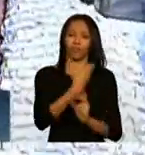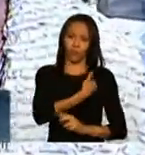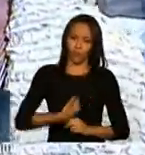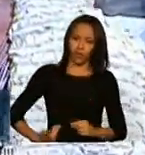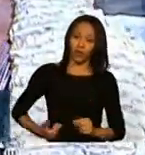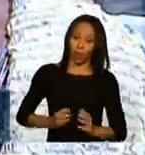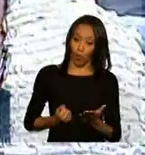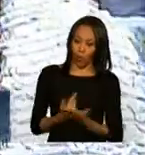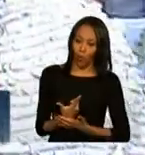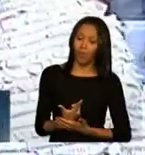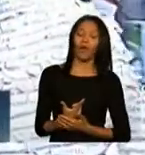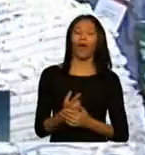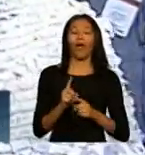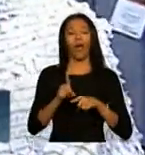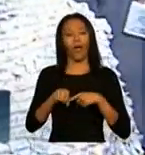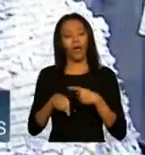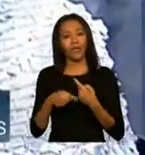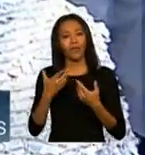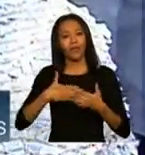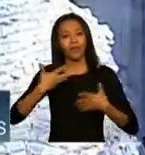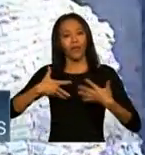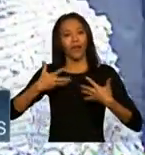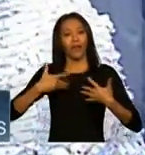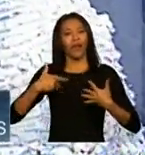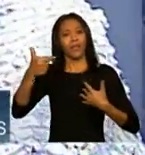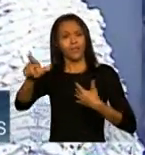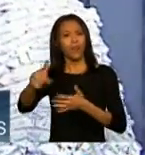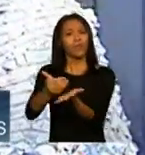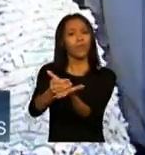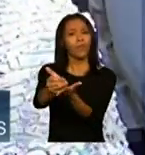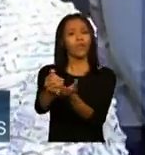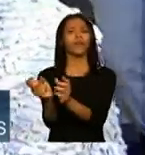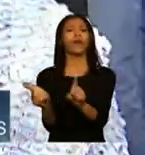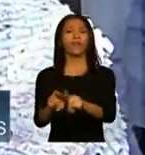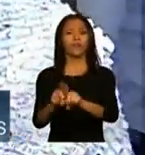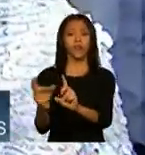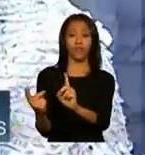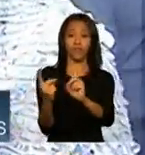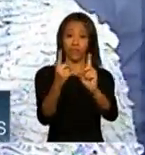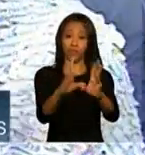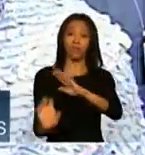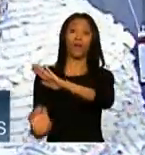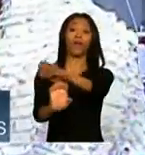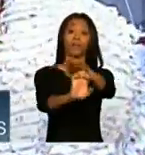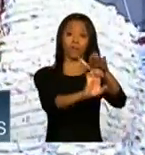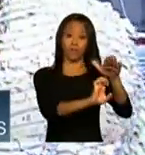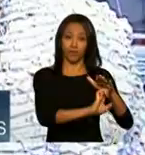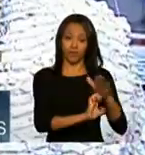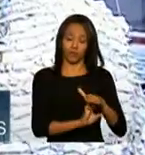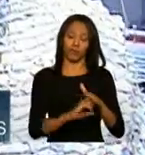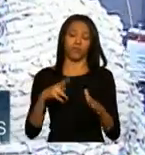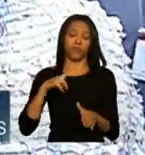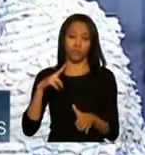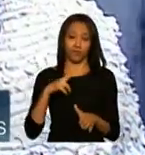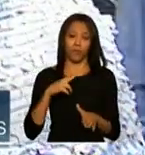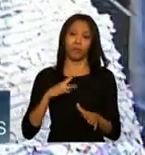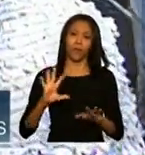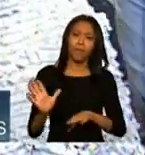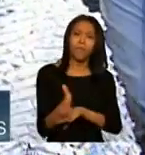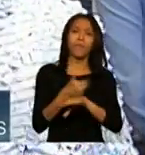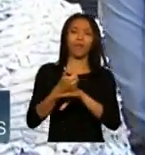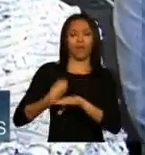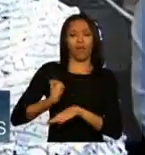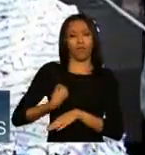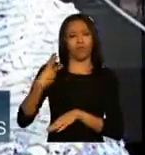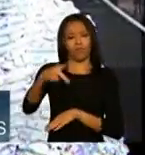se organiza e começa a vender também para a iniciativa privada. Então, ele também ajuda a inclusão produtiva e a melhorar a vida dos agricultores, a